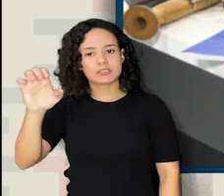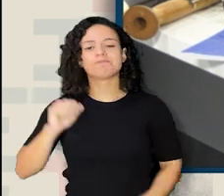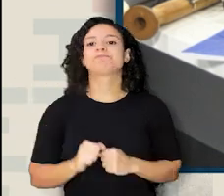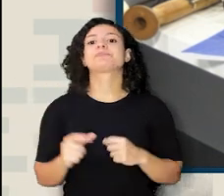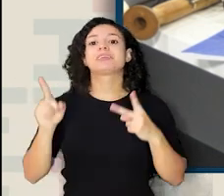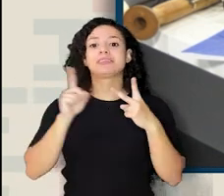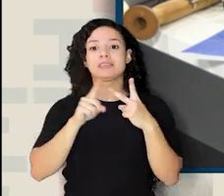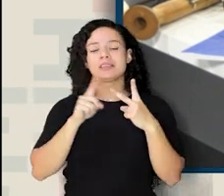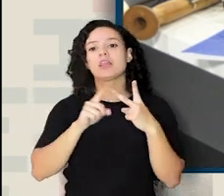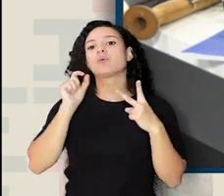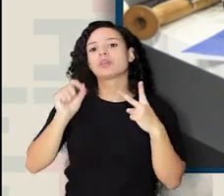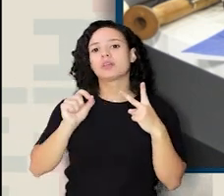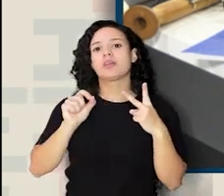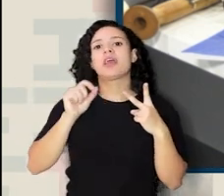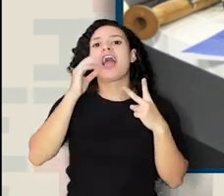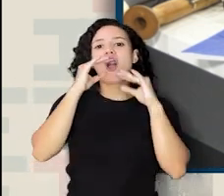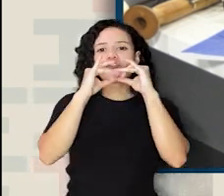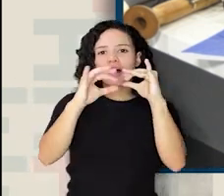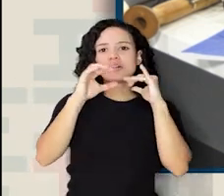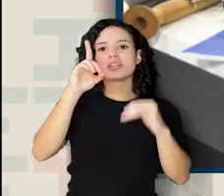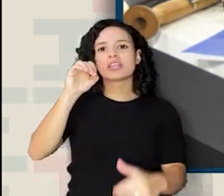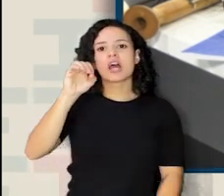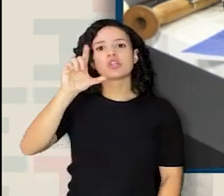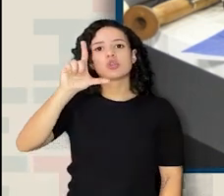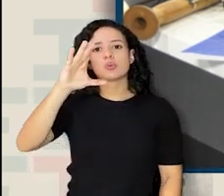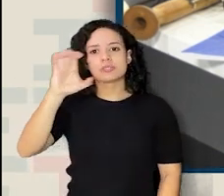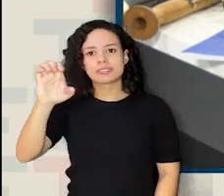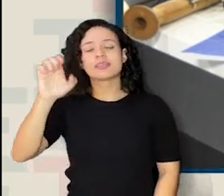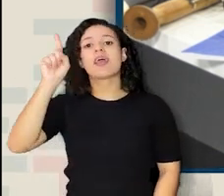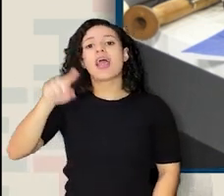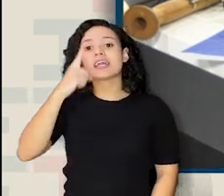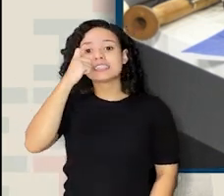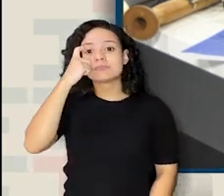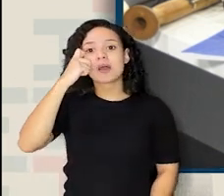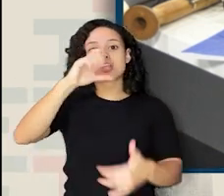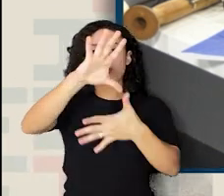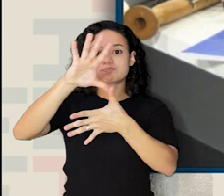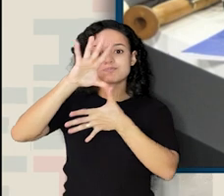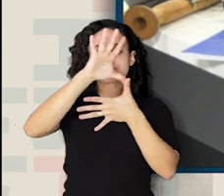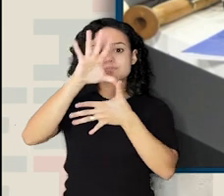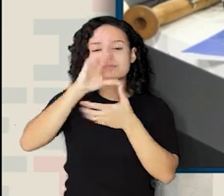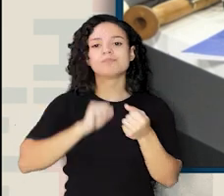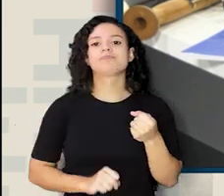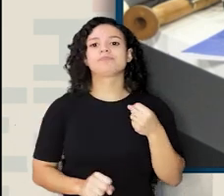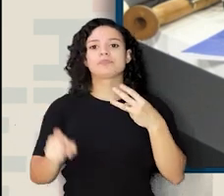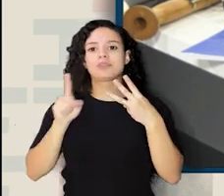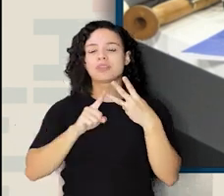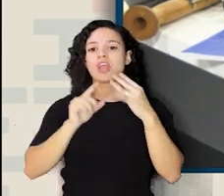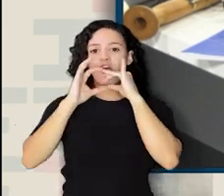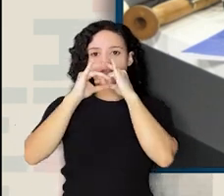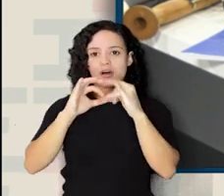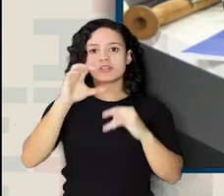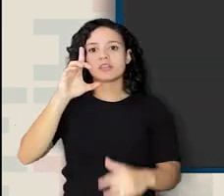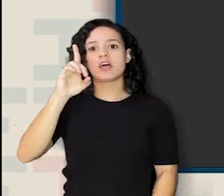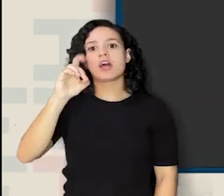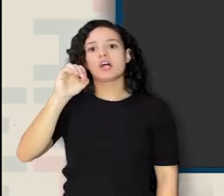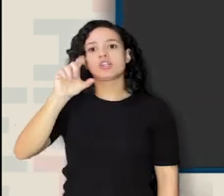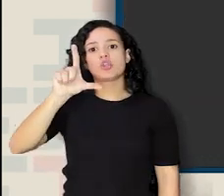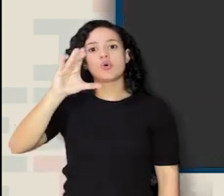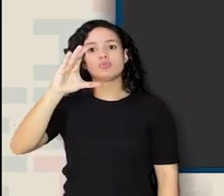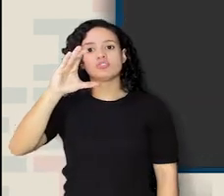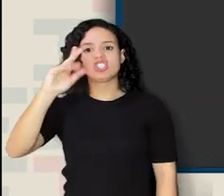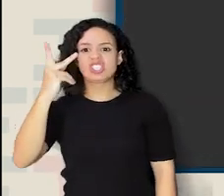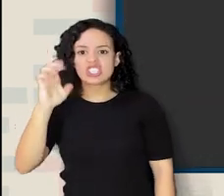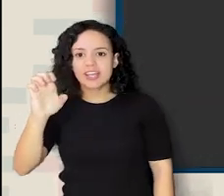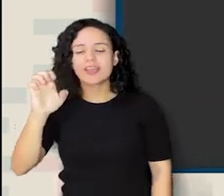flauta doce. Nós temos flauta dulce no espanhol da América Latina. Nós temos